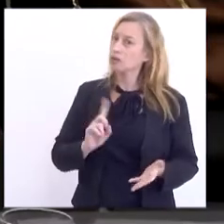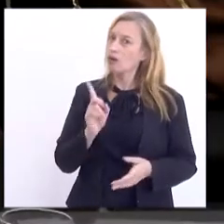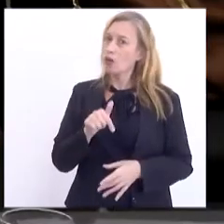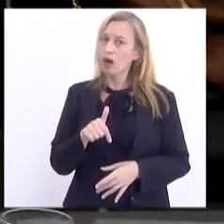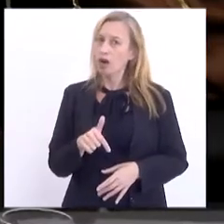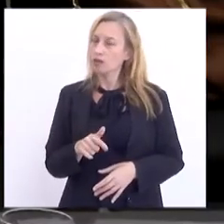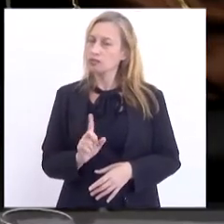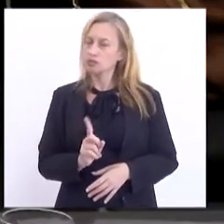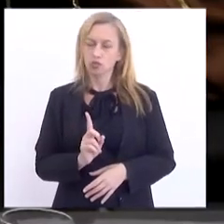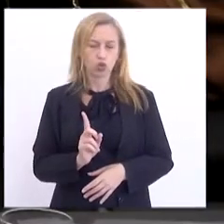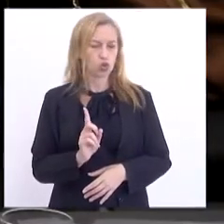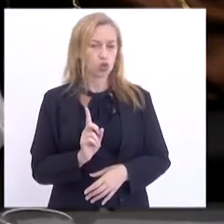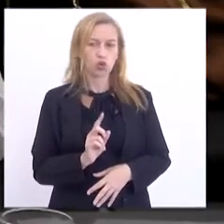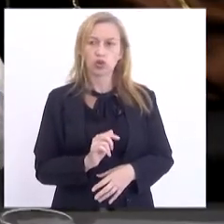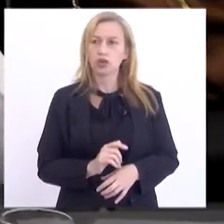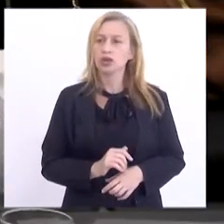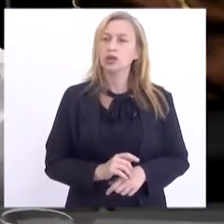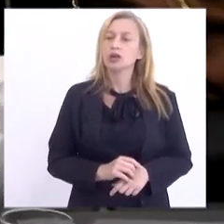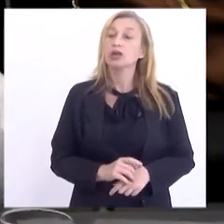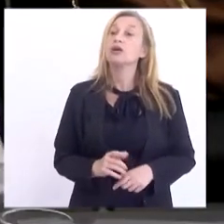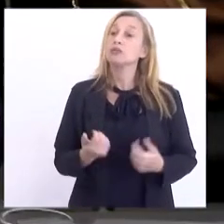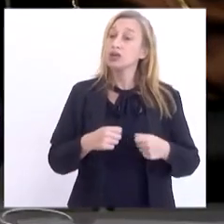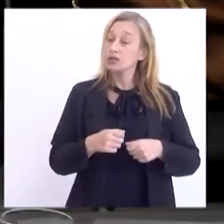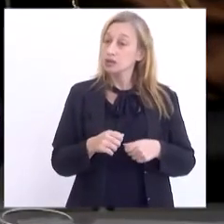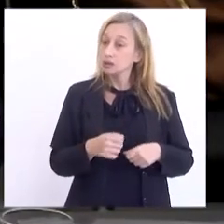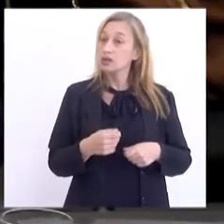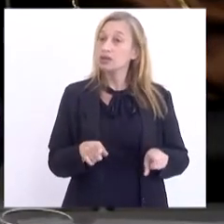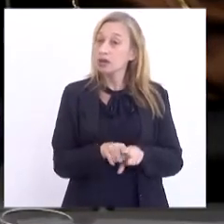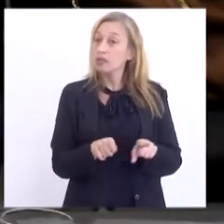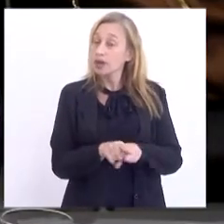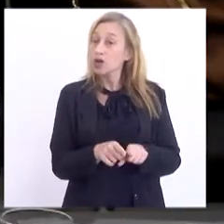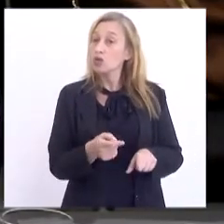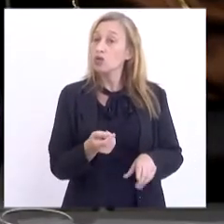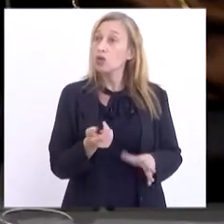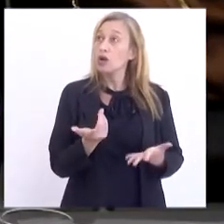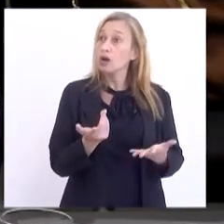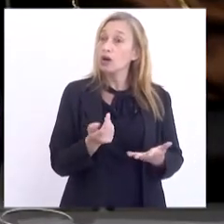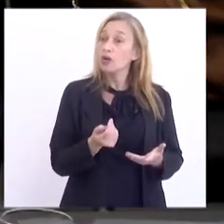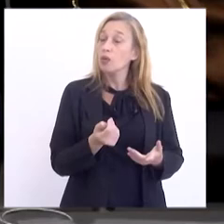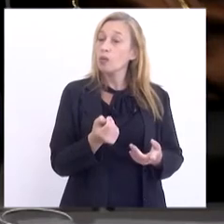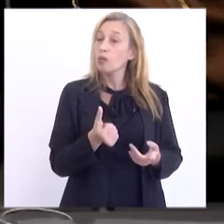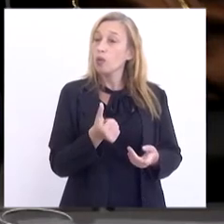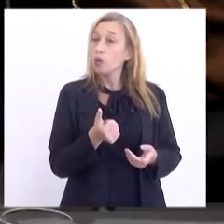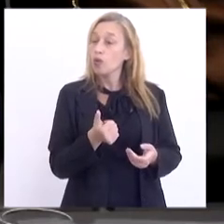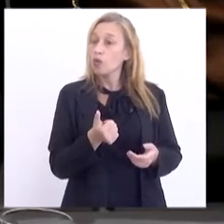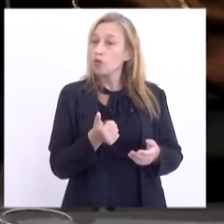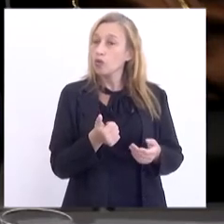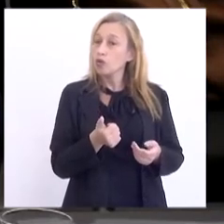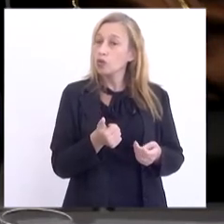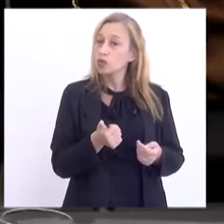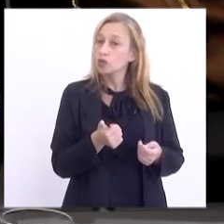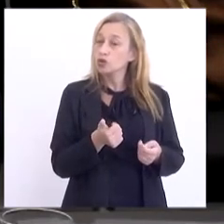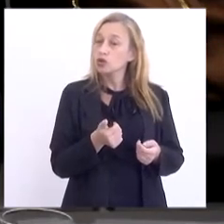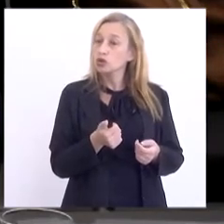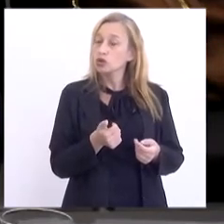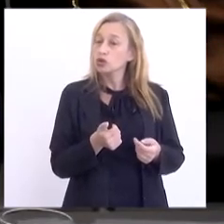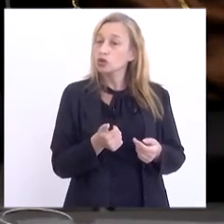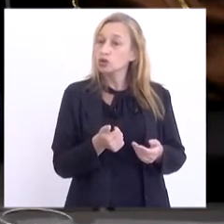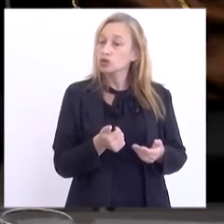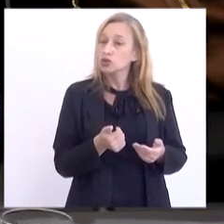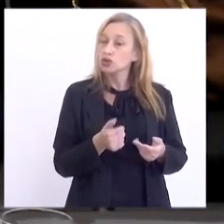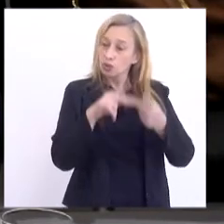não é assim que a banda toca não tem que ter também um pouco de dosagem humana nesse